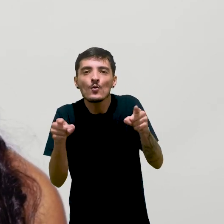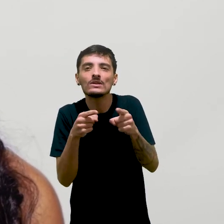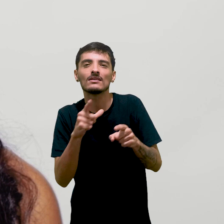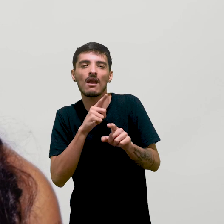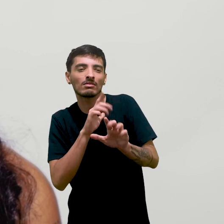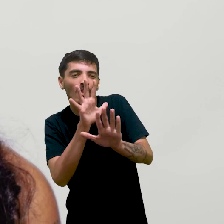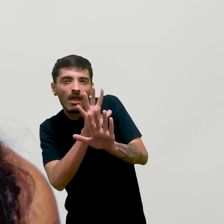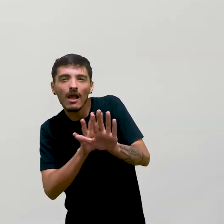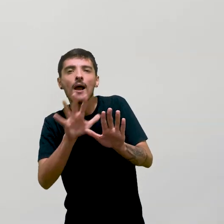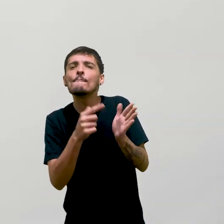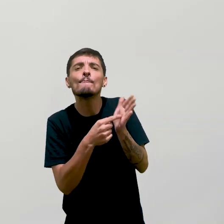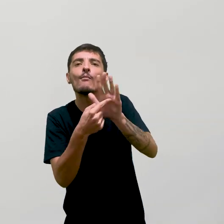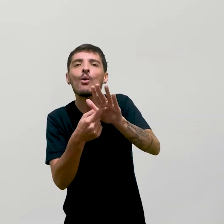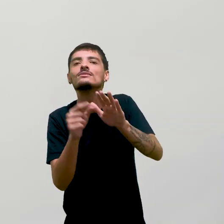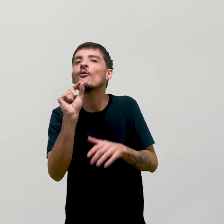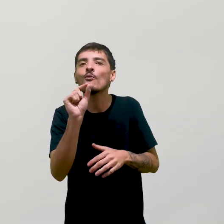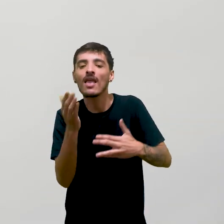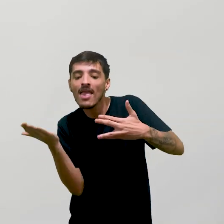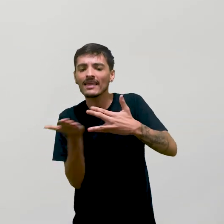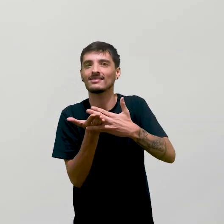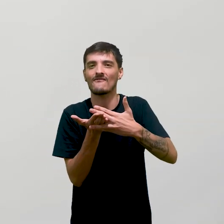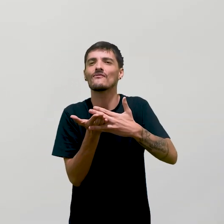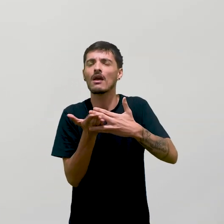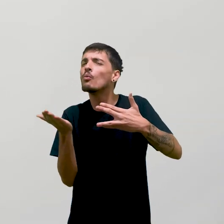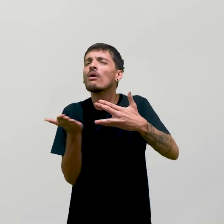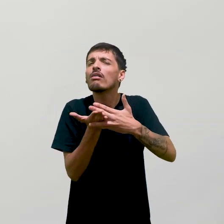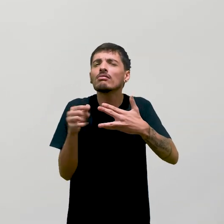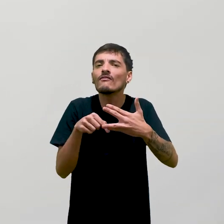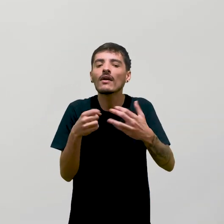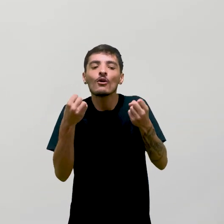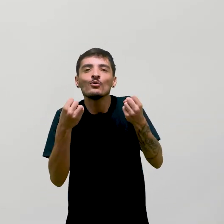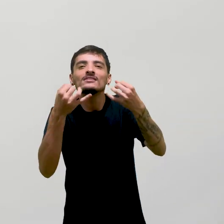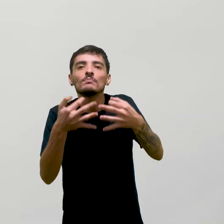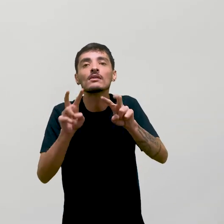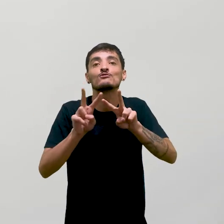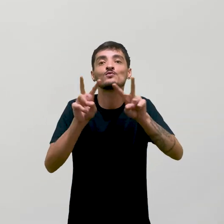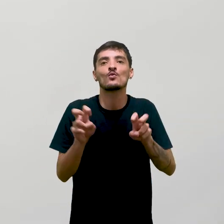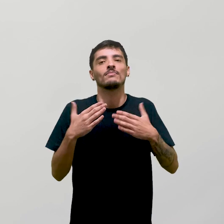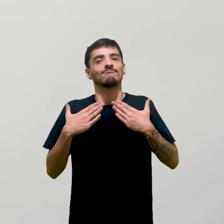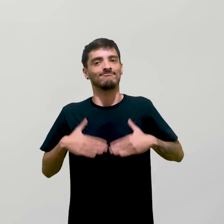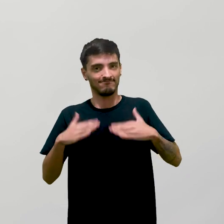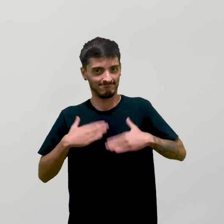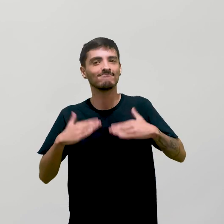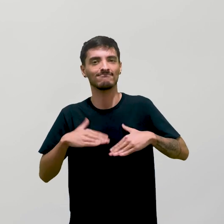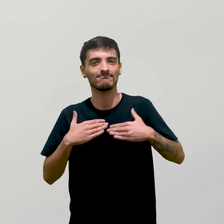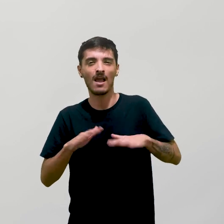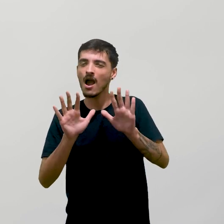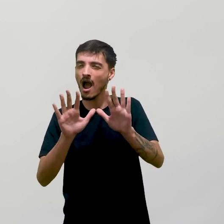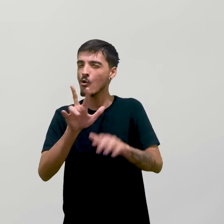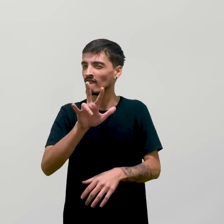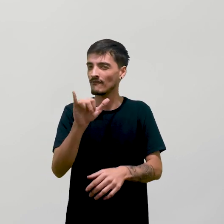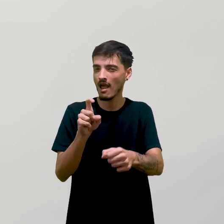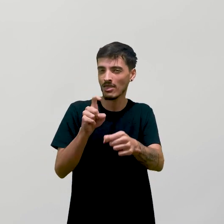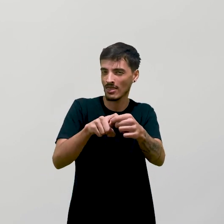que o vídeo foi lançado. Chama a atenção a música escolhida, que é uma música que remete ao intervalo, que existe entre períodos de ânimo